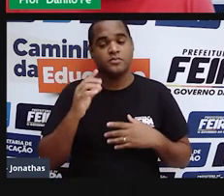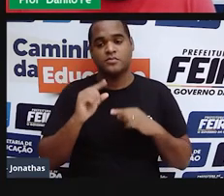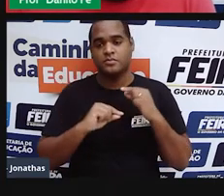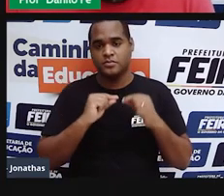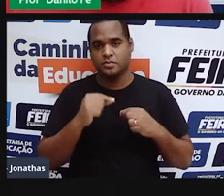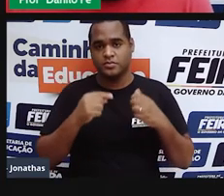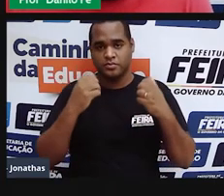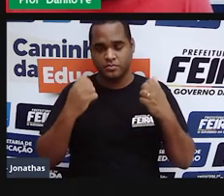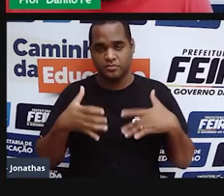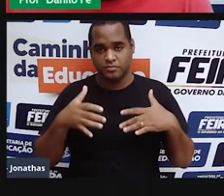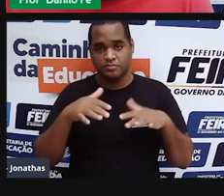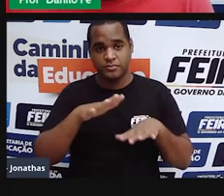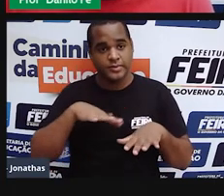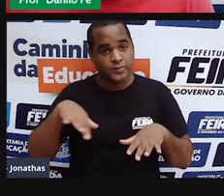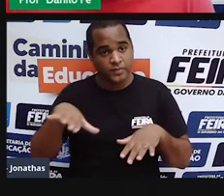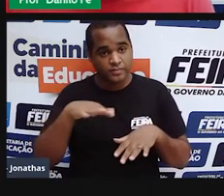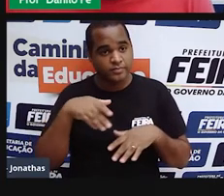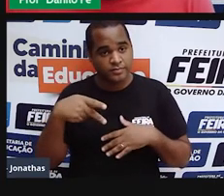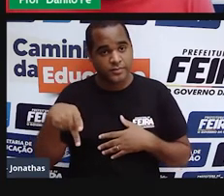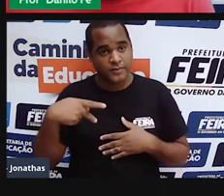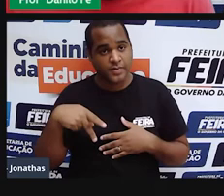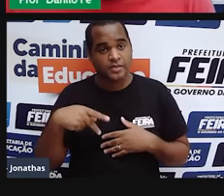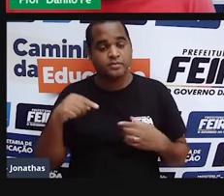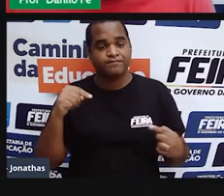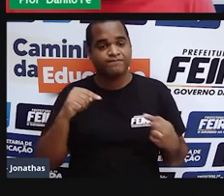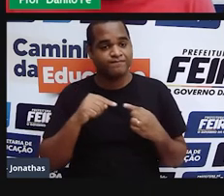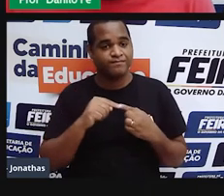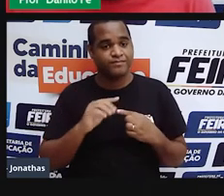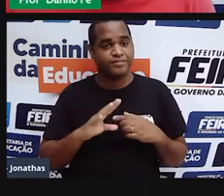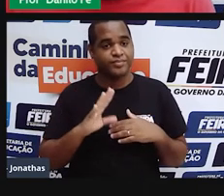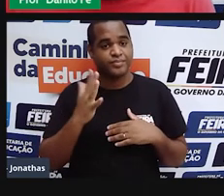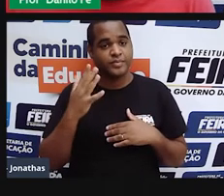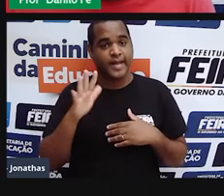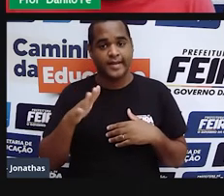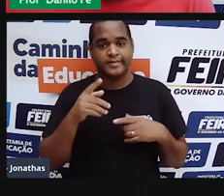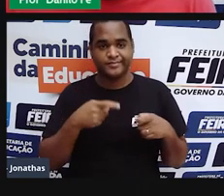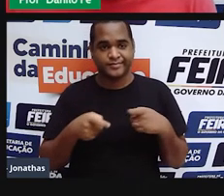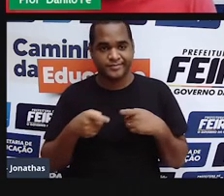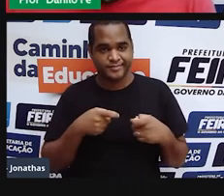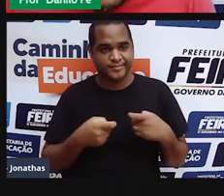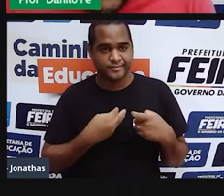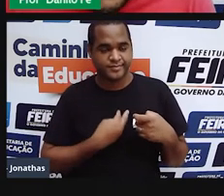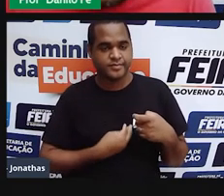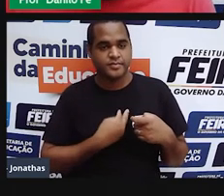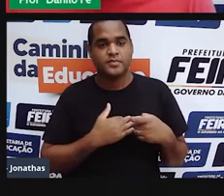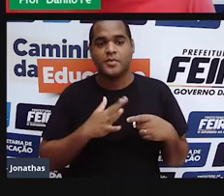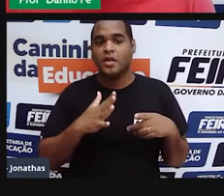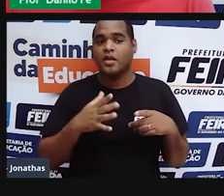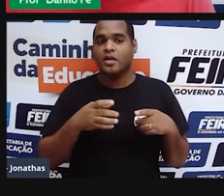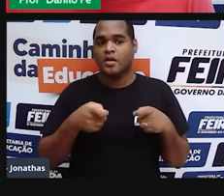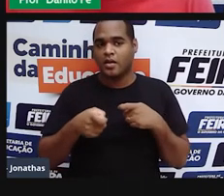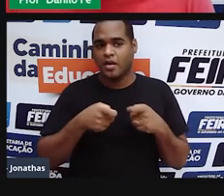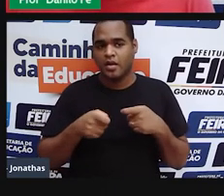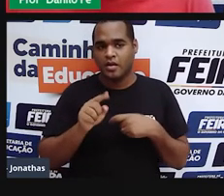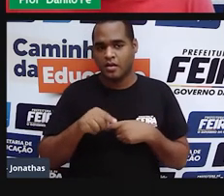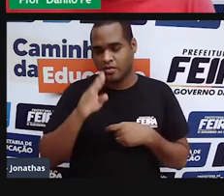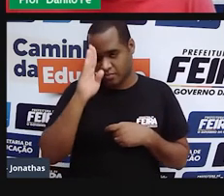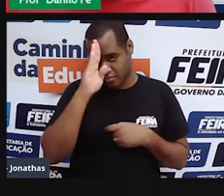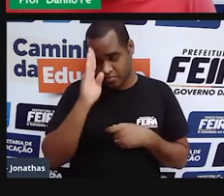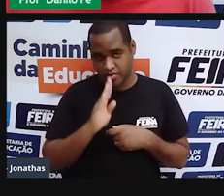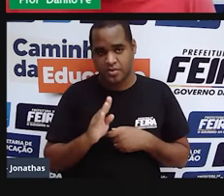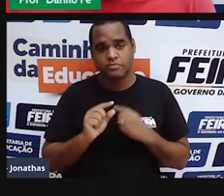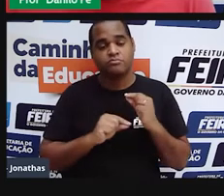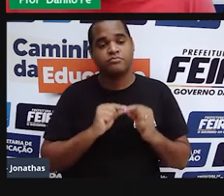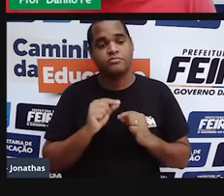geração inteira de paraguaio a cada sido sacrificado nessa guerra por isso que eles chamam de guerra do